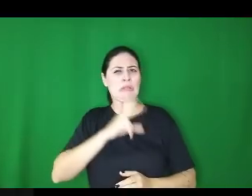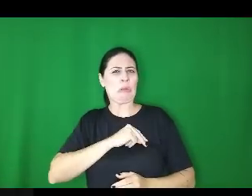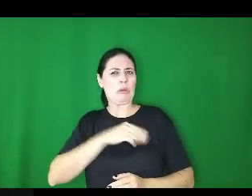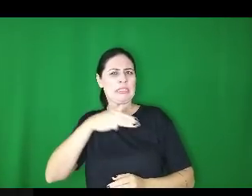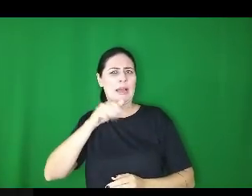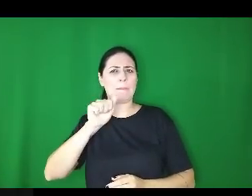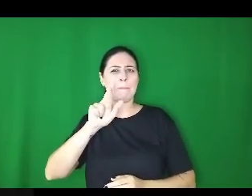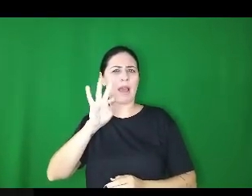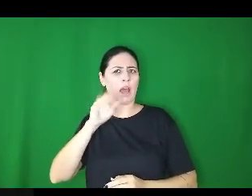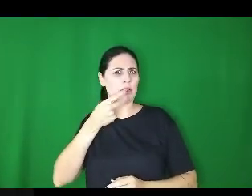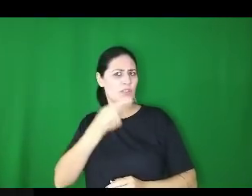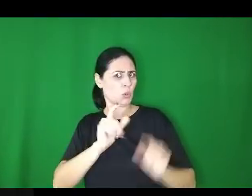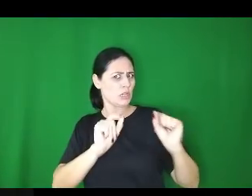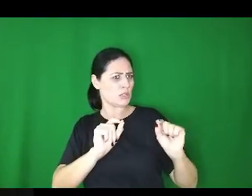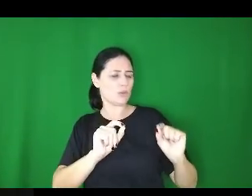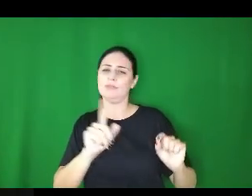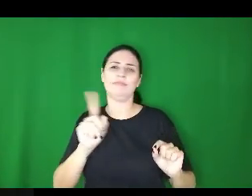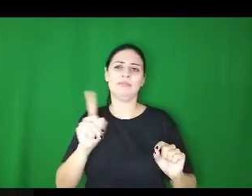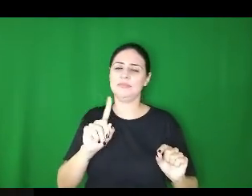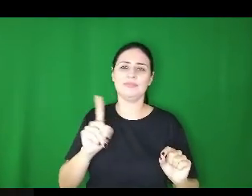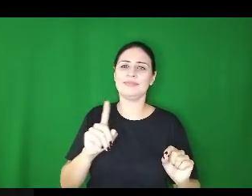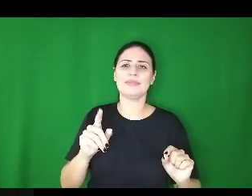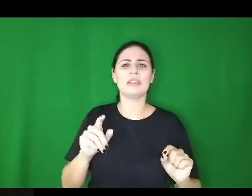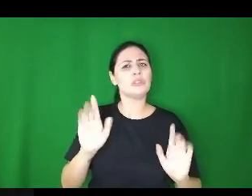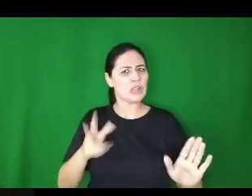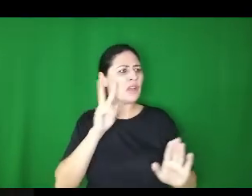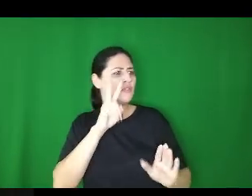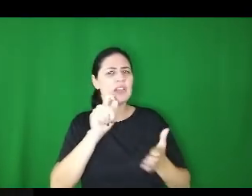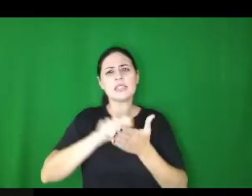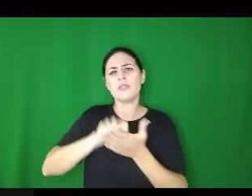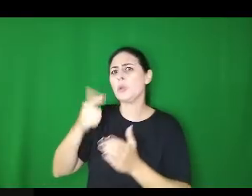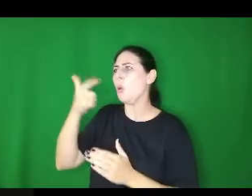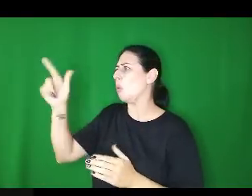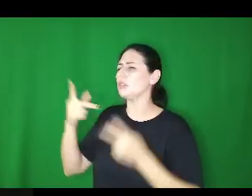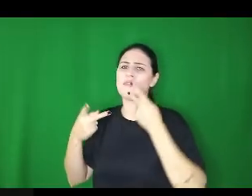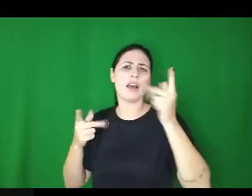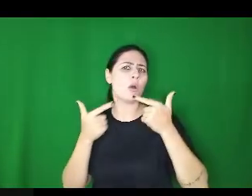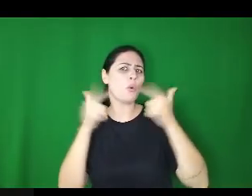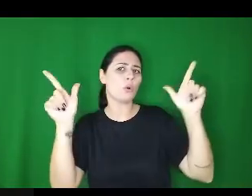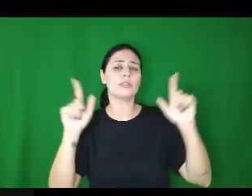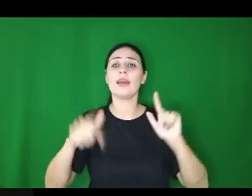necessário, ainda a gente pensa assim, mas o que é possível? Né? O que é possível? O que dá, de fato?